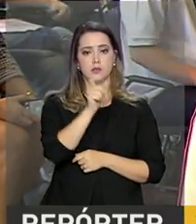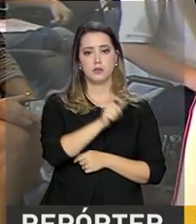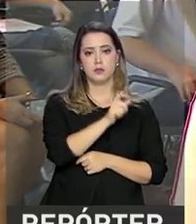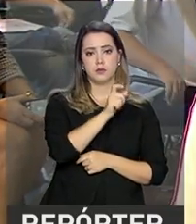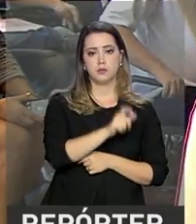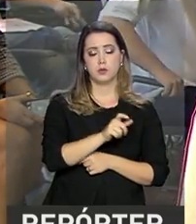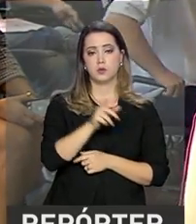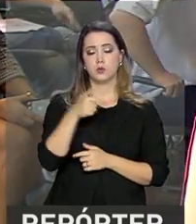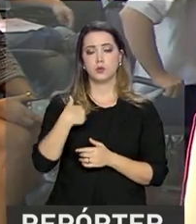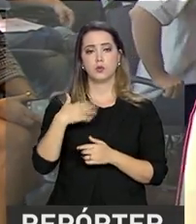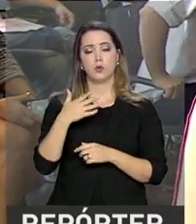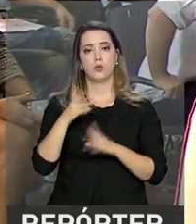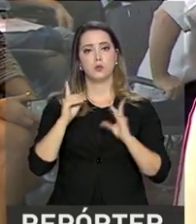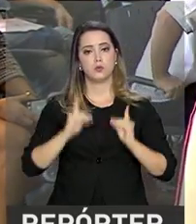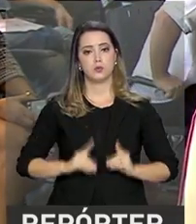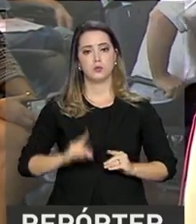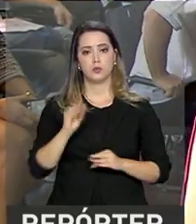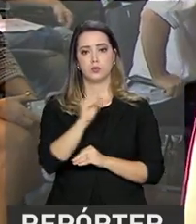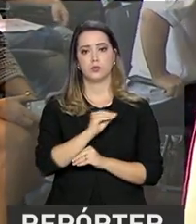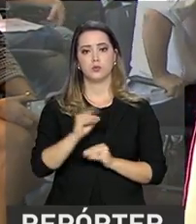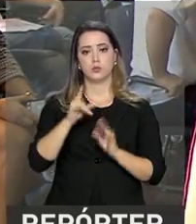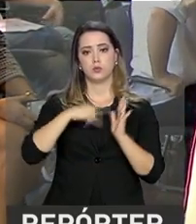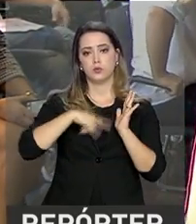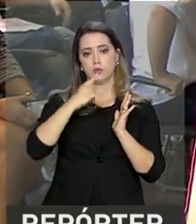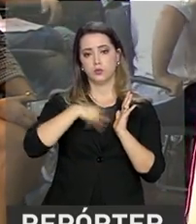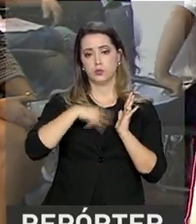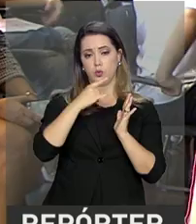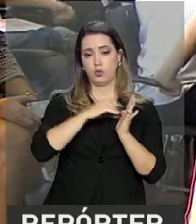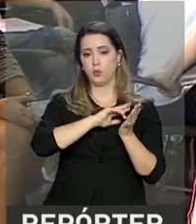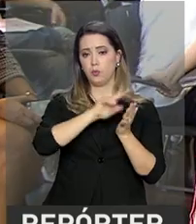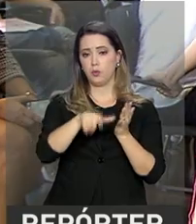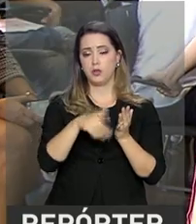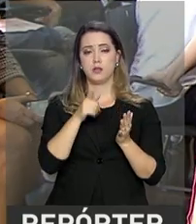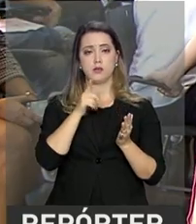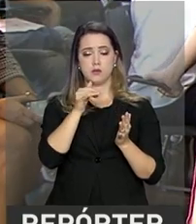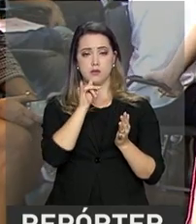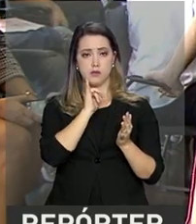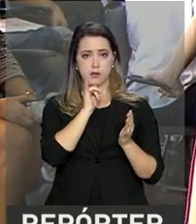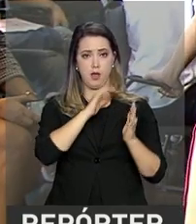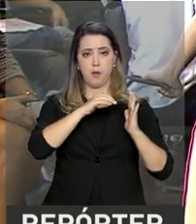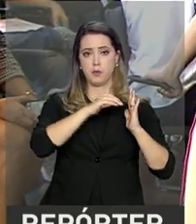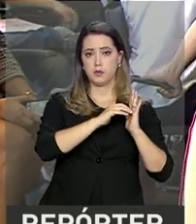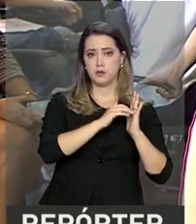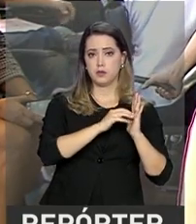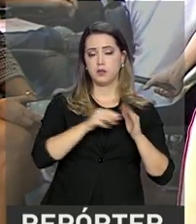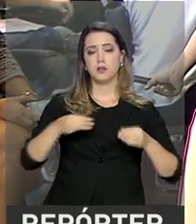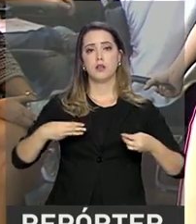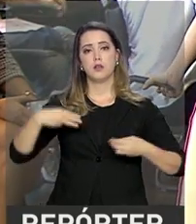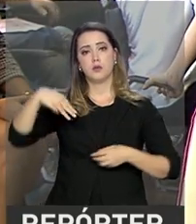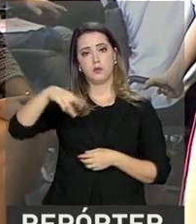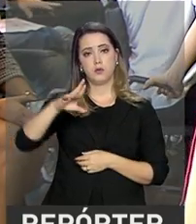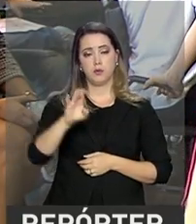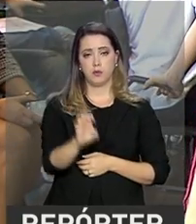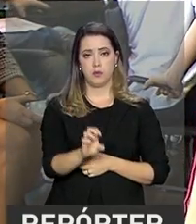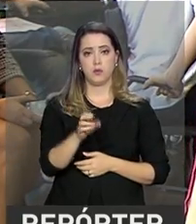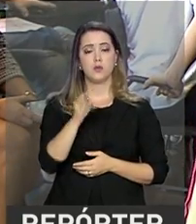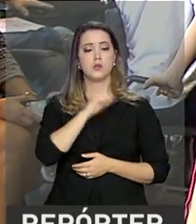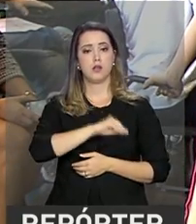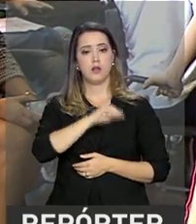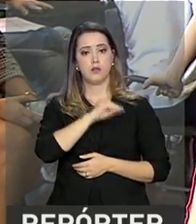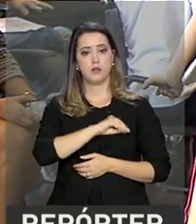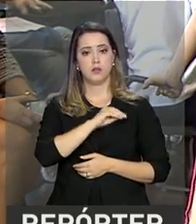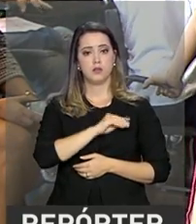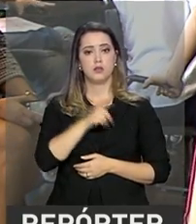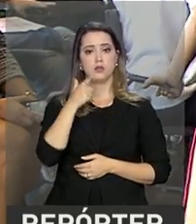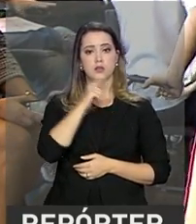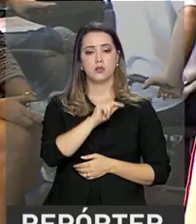deficiência. Os jovens cuidam do acervo de instituições como o Senado Federal e o Ministério das Relações Exteriores e recebem salários que